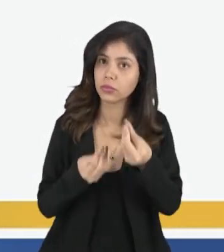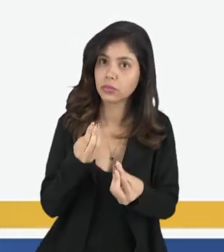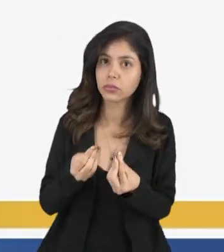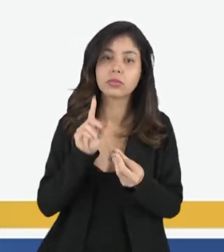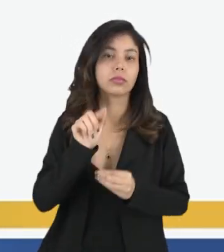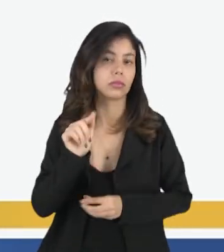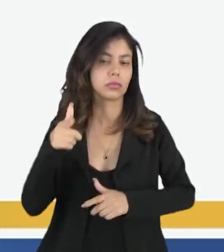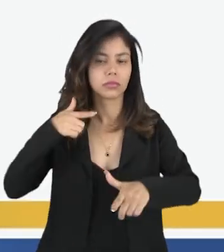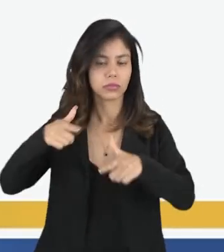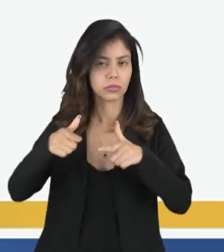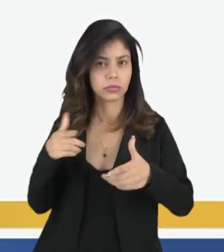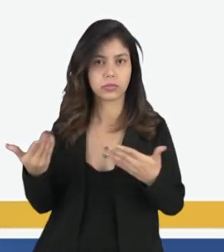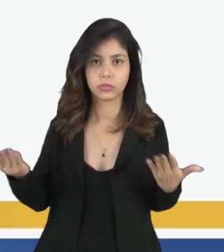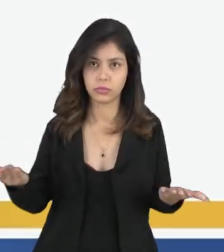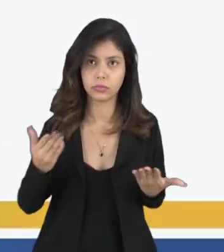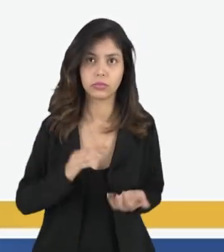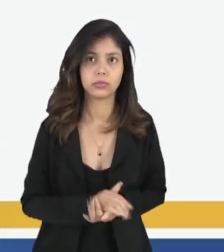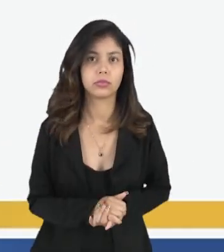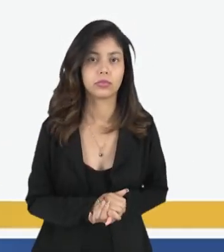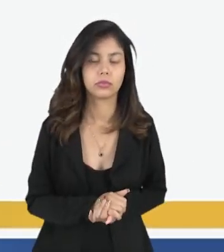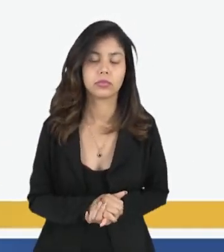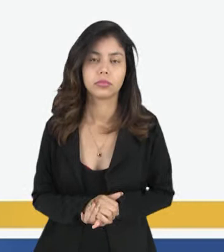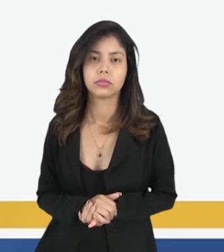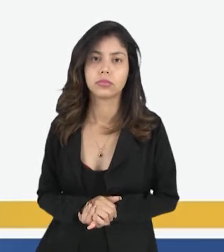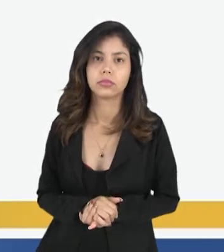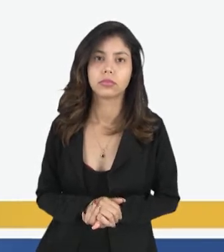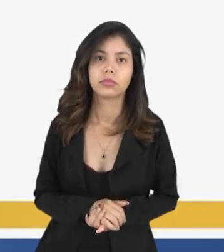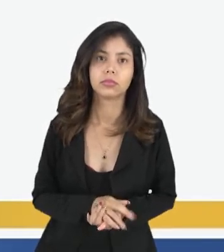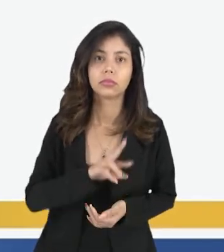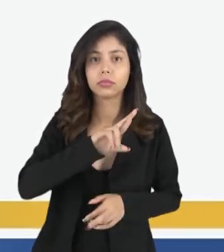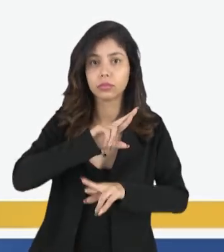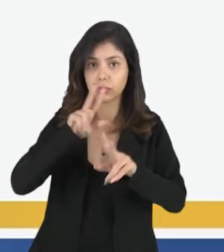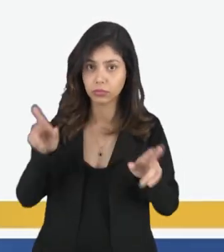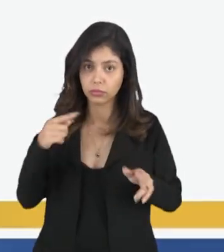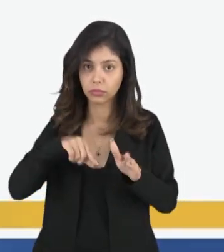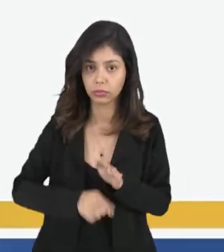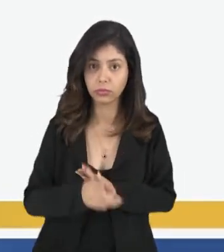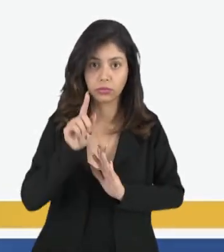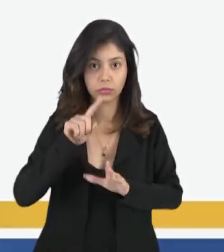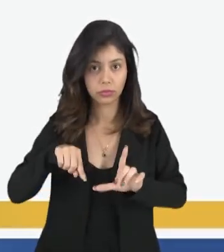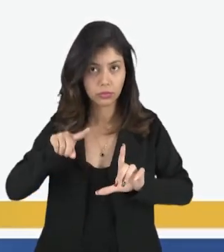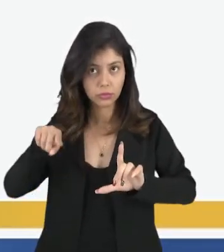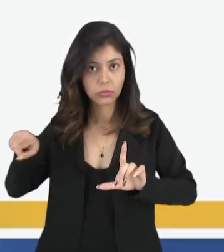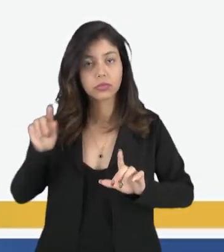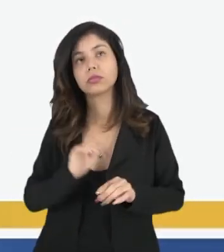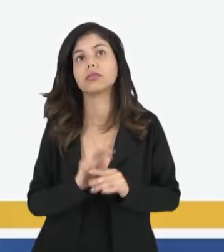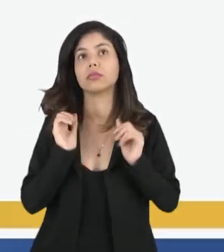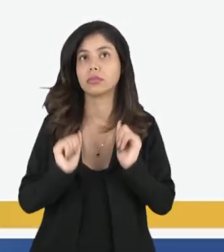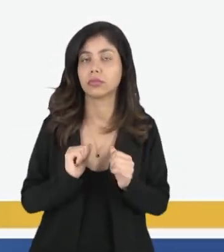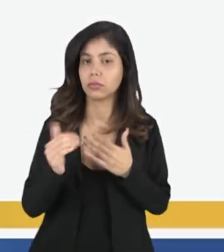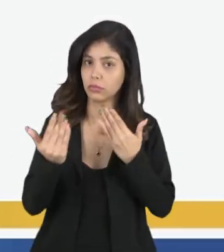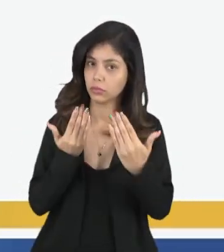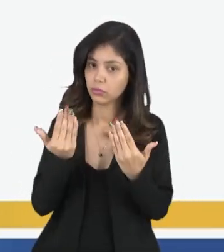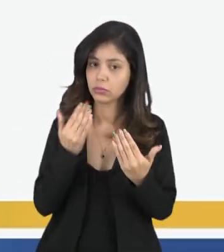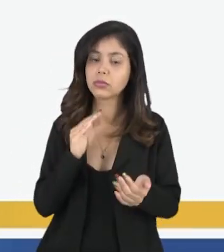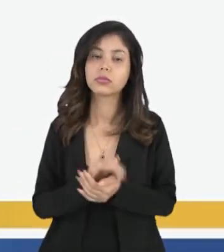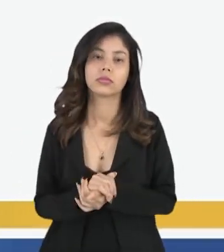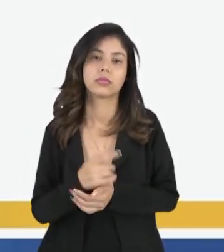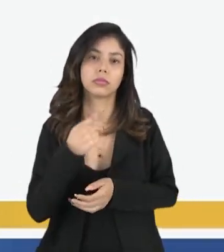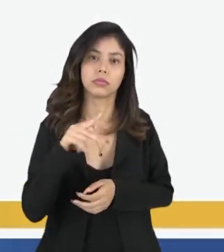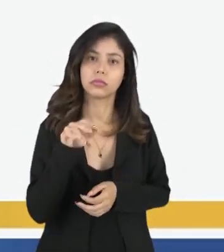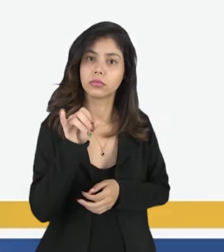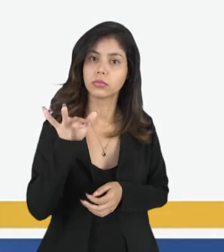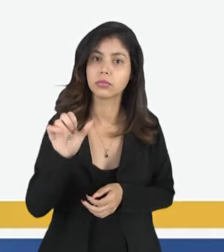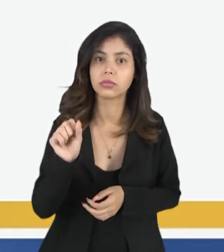como é trabalhado as variáveis dentro do gráfico. Então, nós podemos relacionar a posição de um